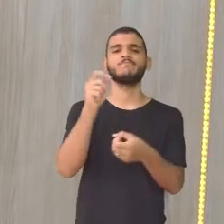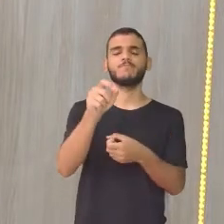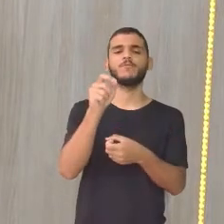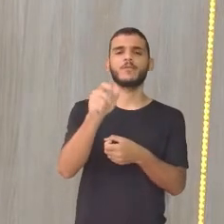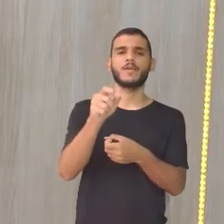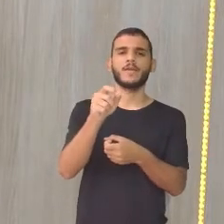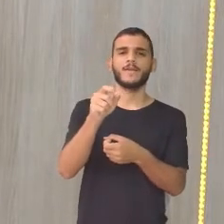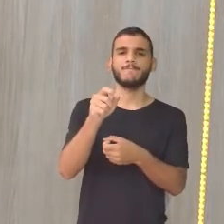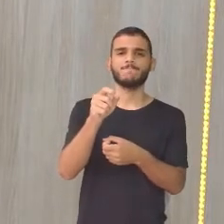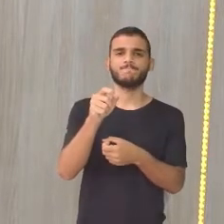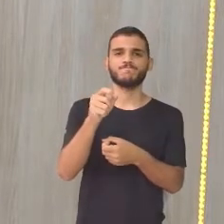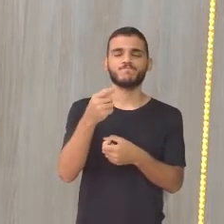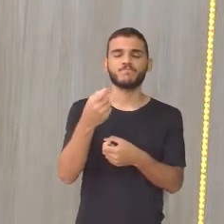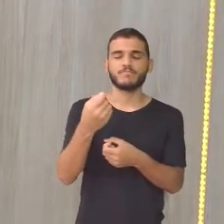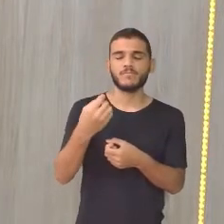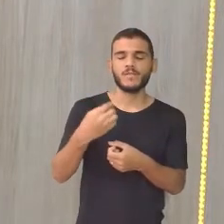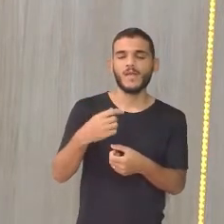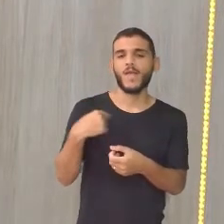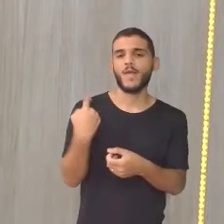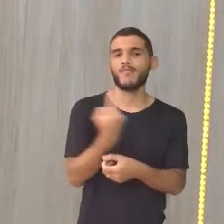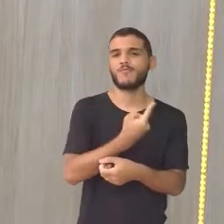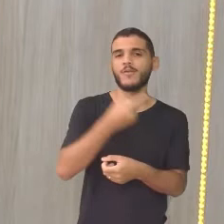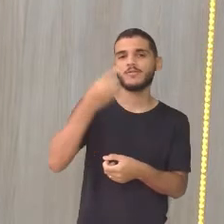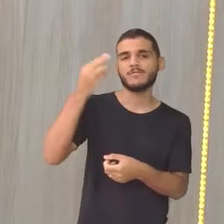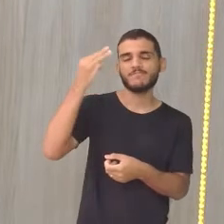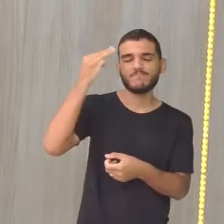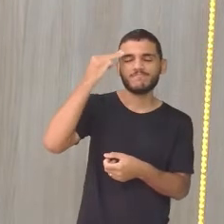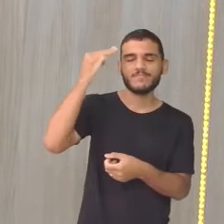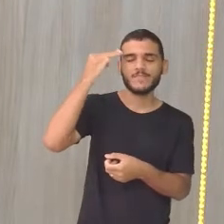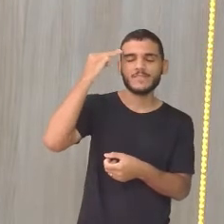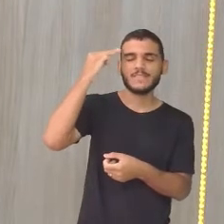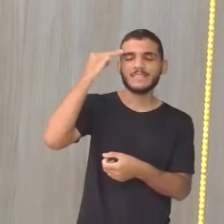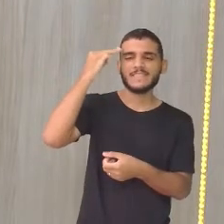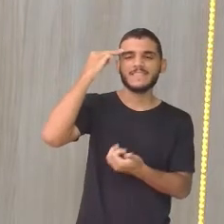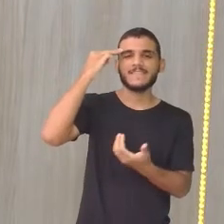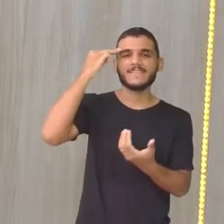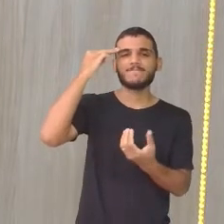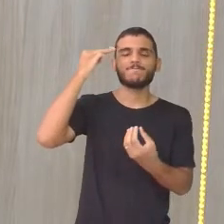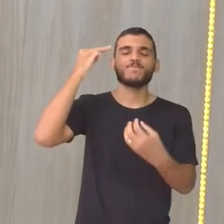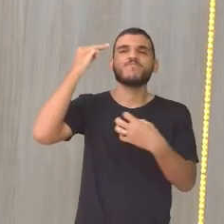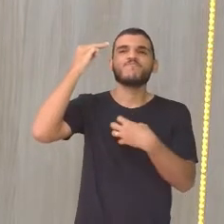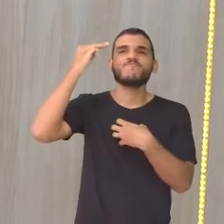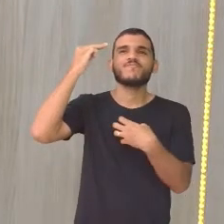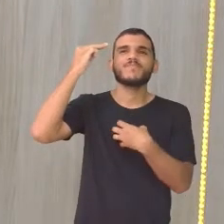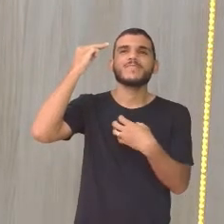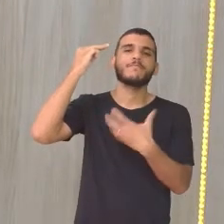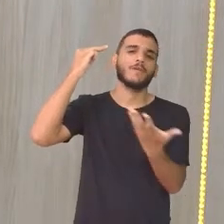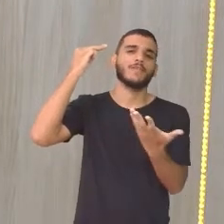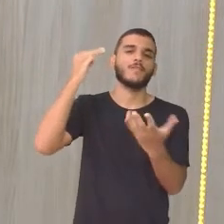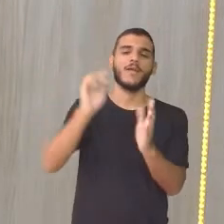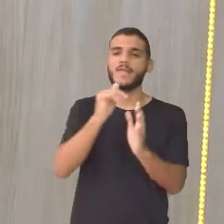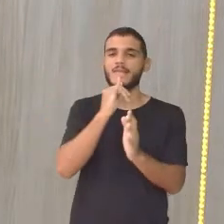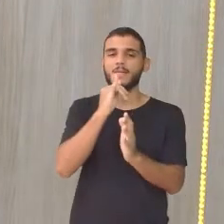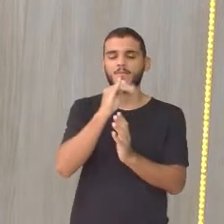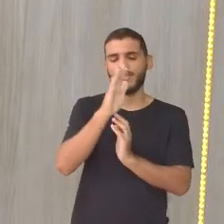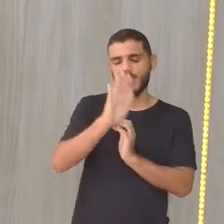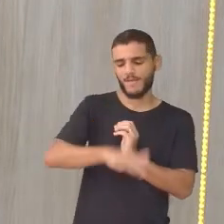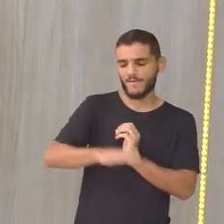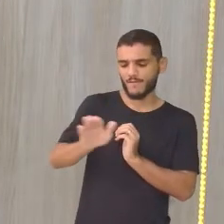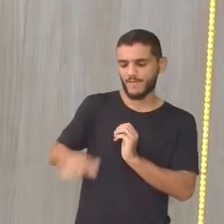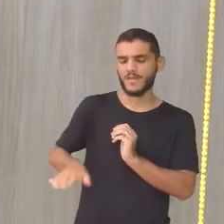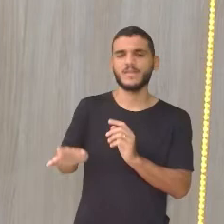ativa a nossa memória, como a professora Viviane Santos falou, não é? Ativa a nossa memória da infância, não é? Nos